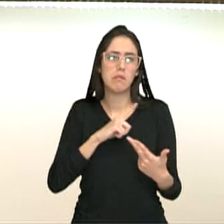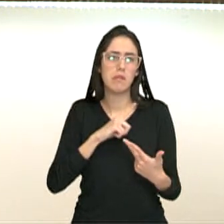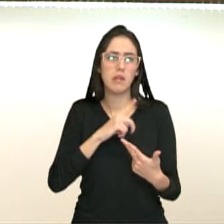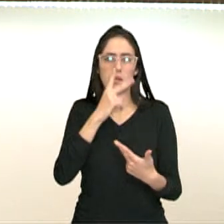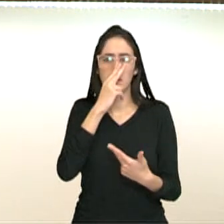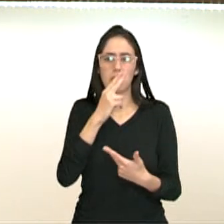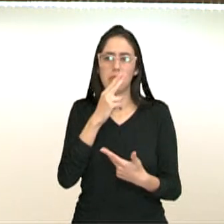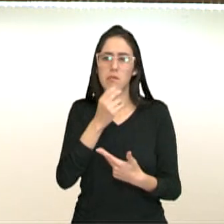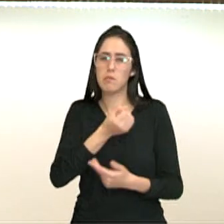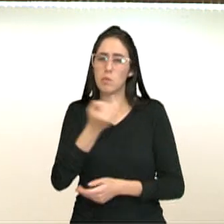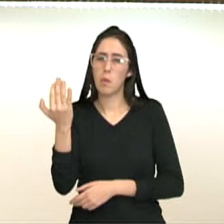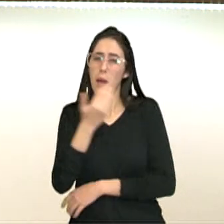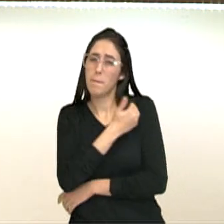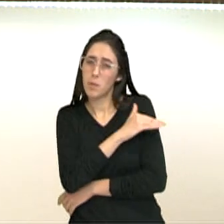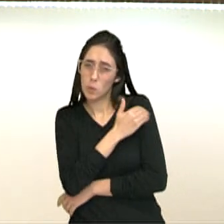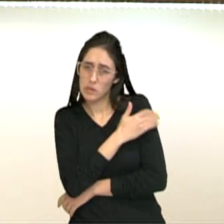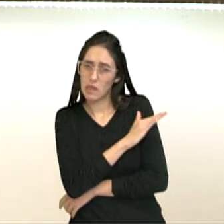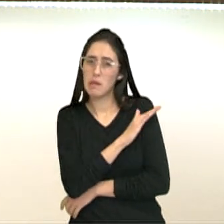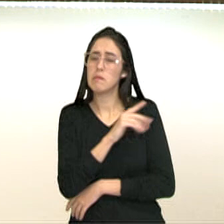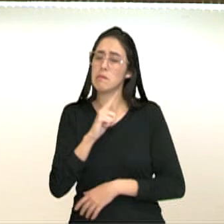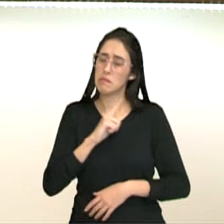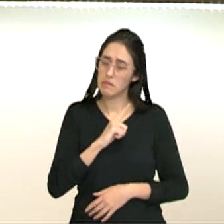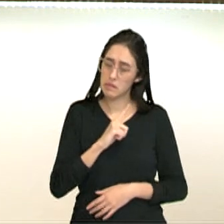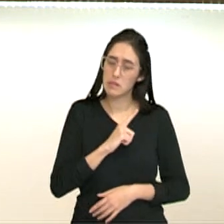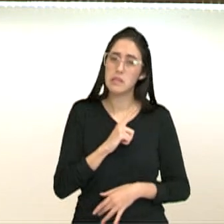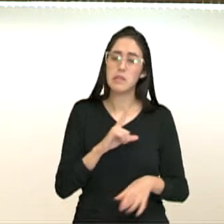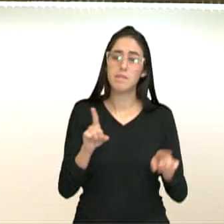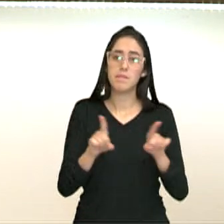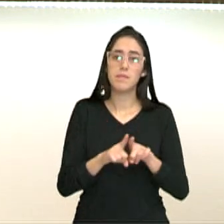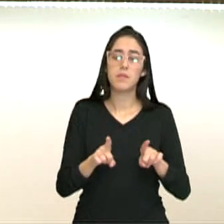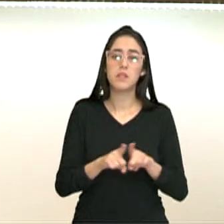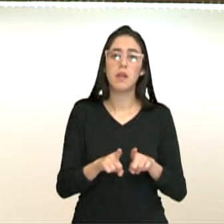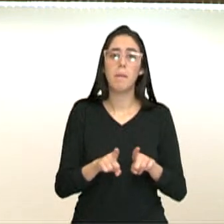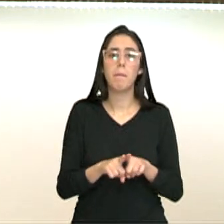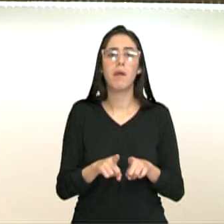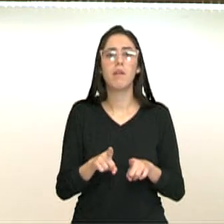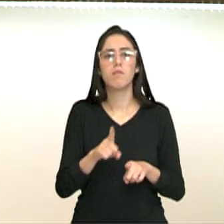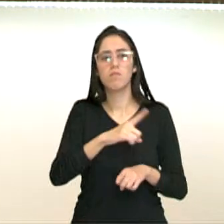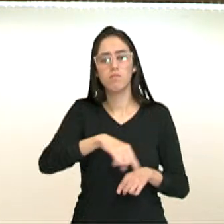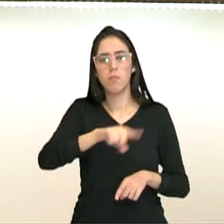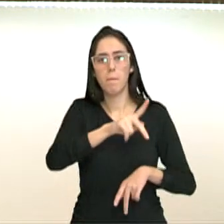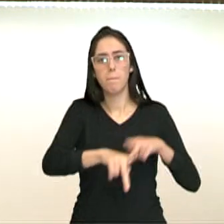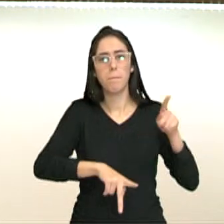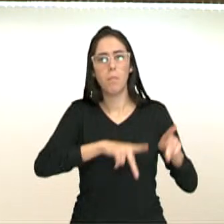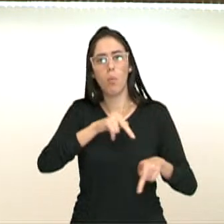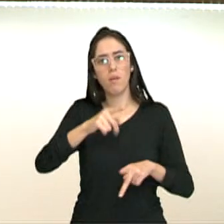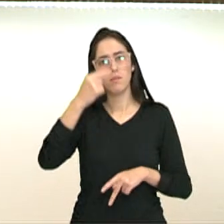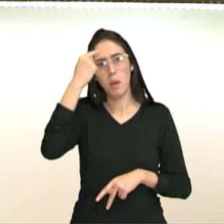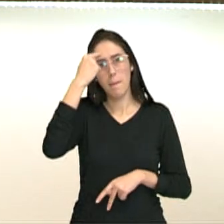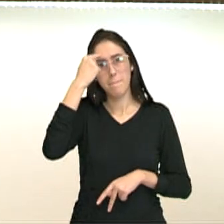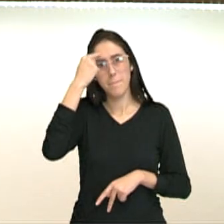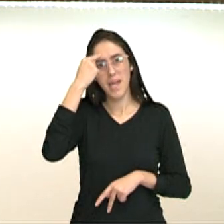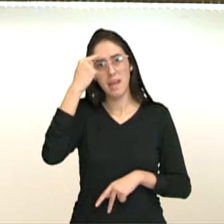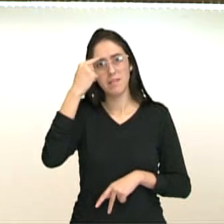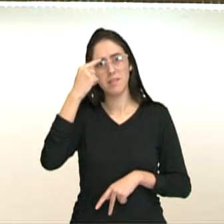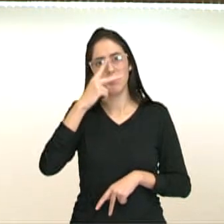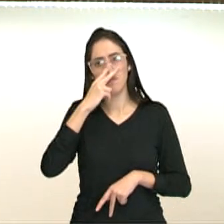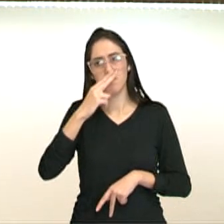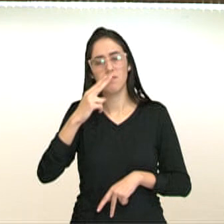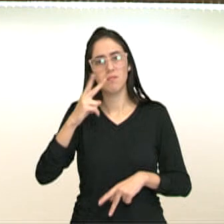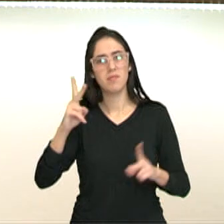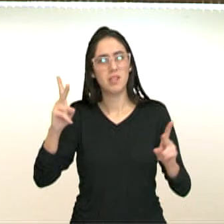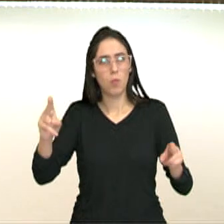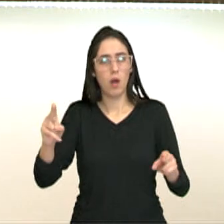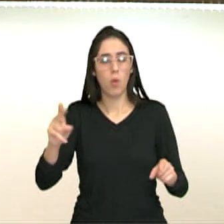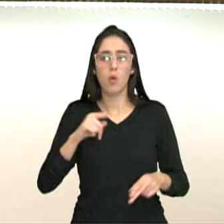visões preconceituosas e reforçam também muitas vezes o que a própria população pensa. E a gente assiste esses